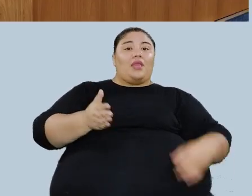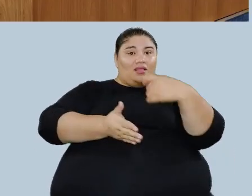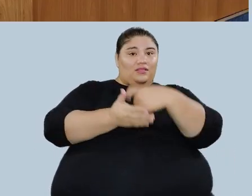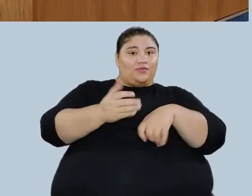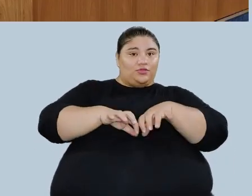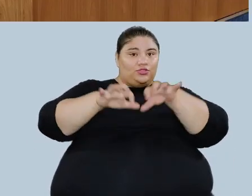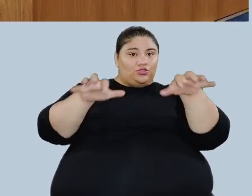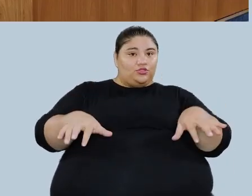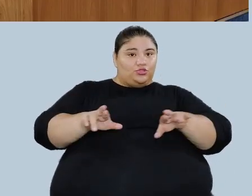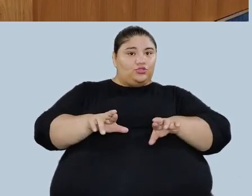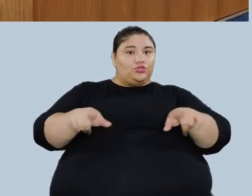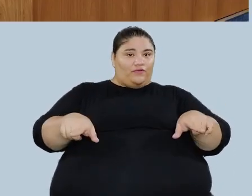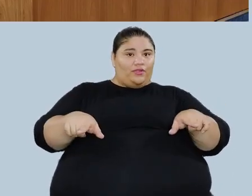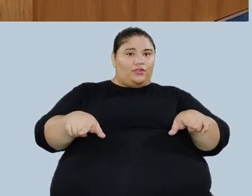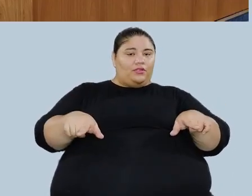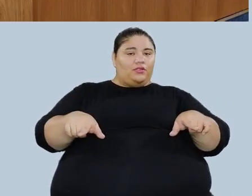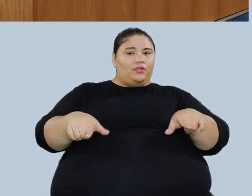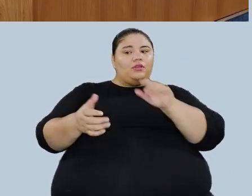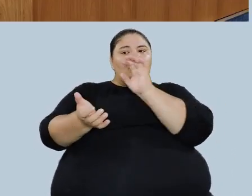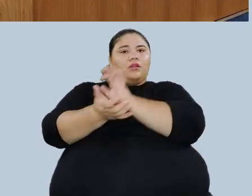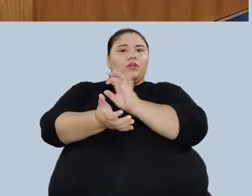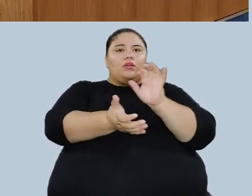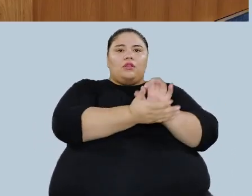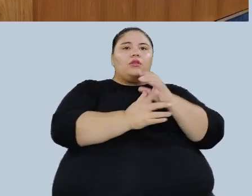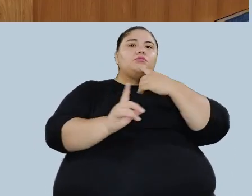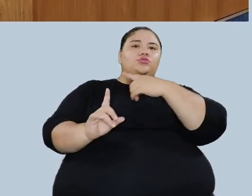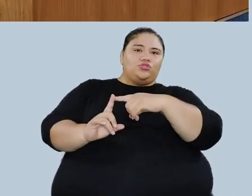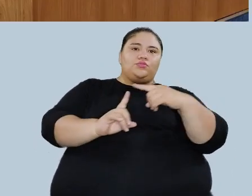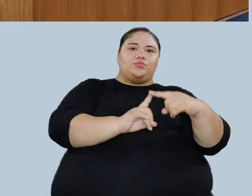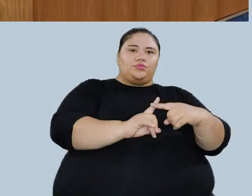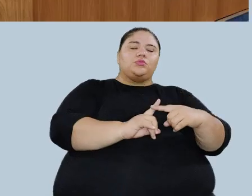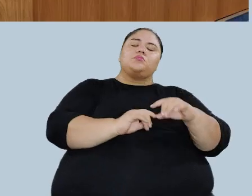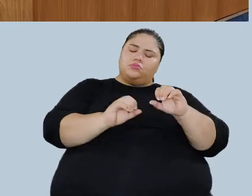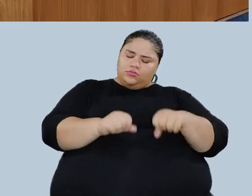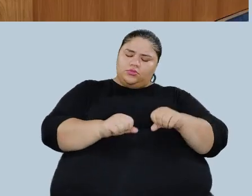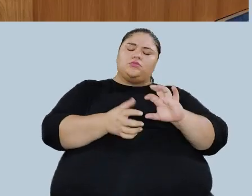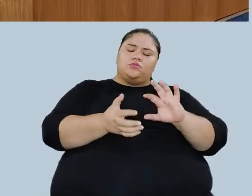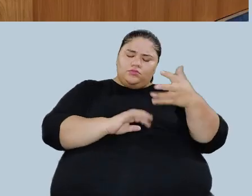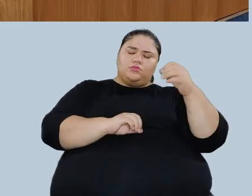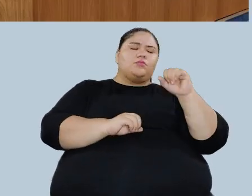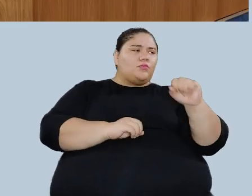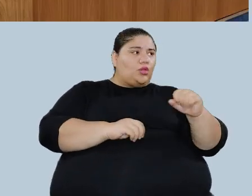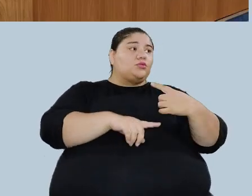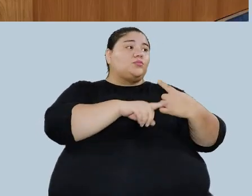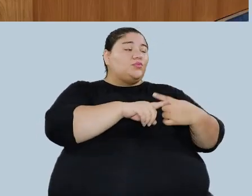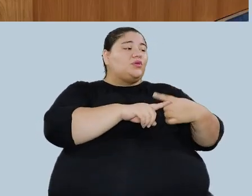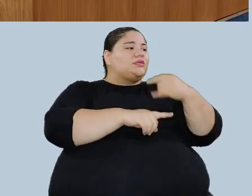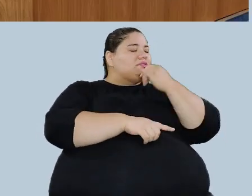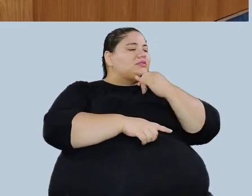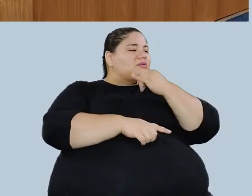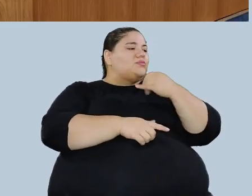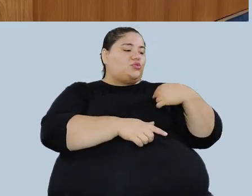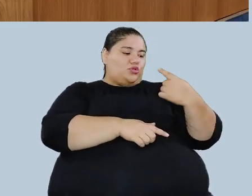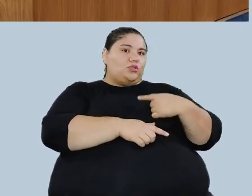será diferenciada de acordo com a natureza da operação. Pode acontecer, porque só vão integrar. Primeiro, nós temos o